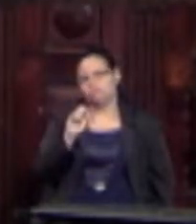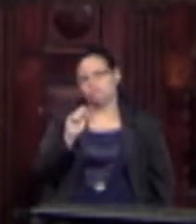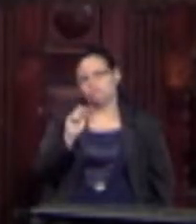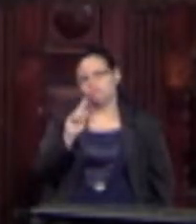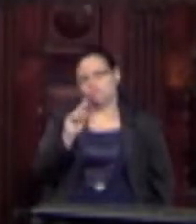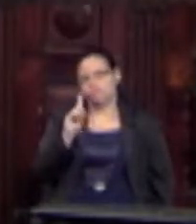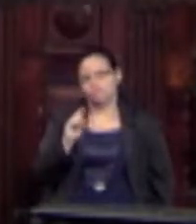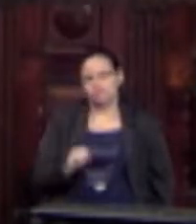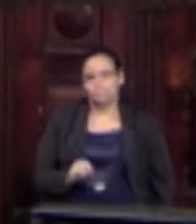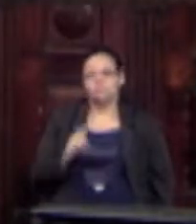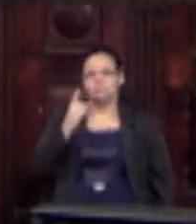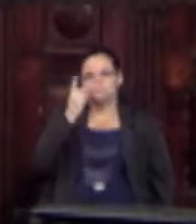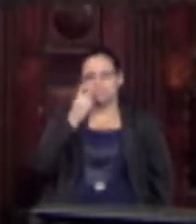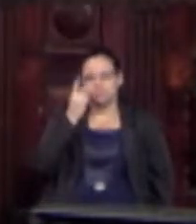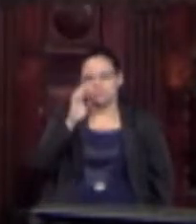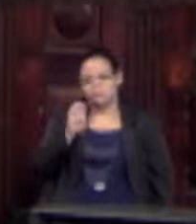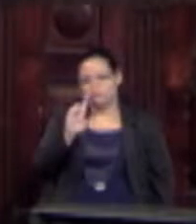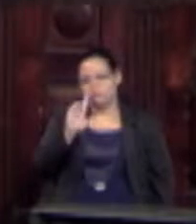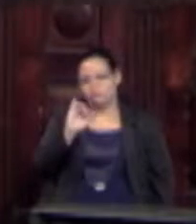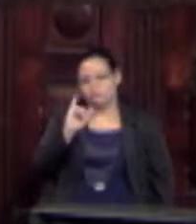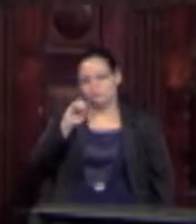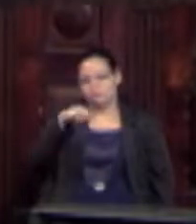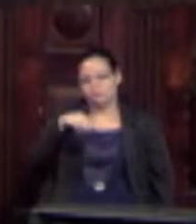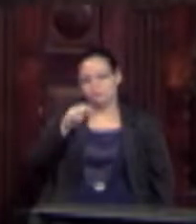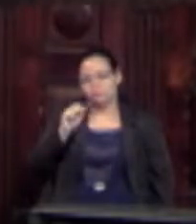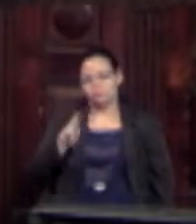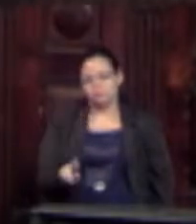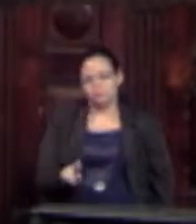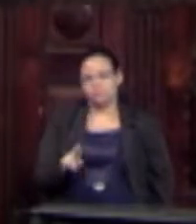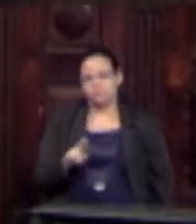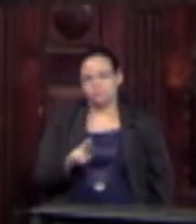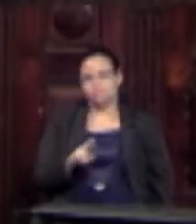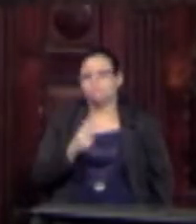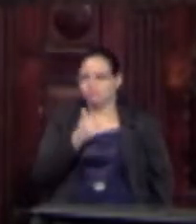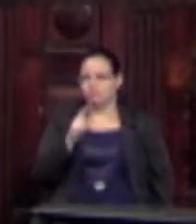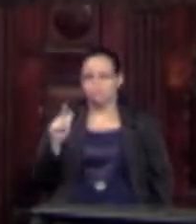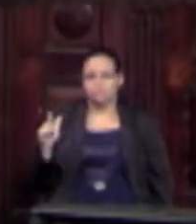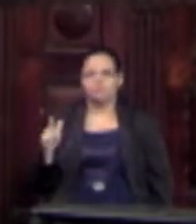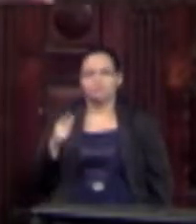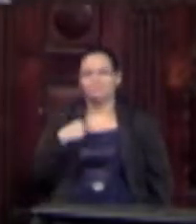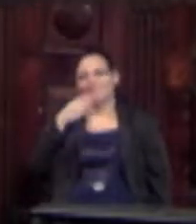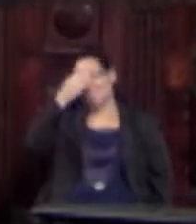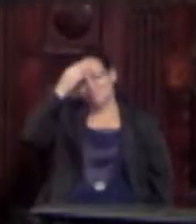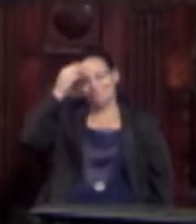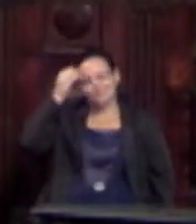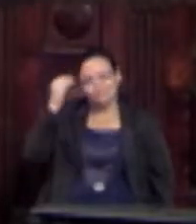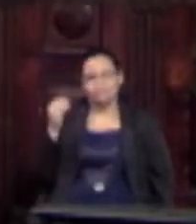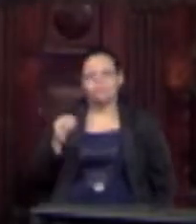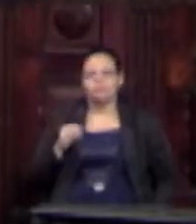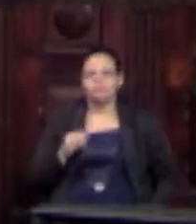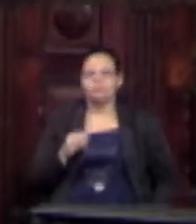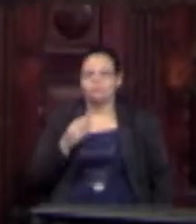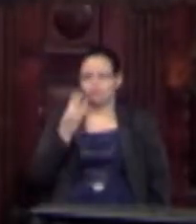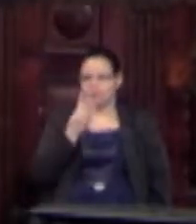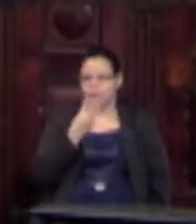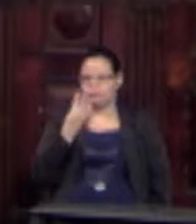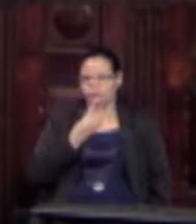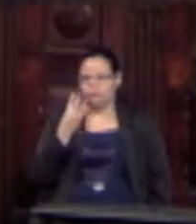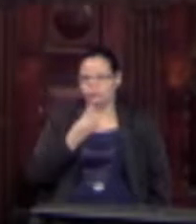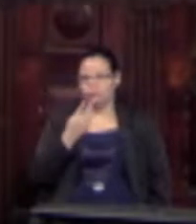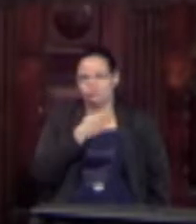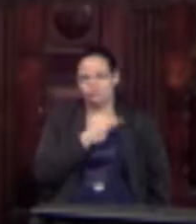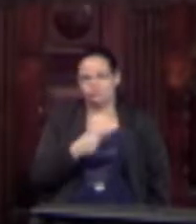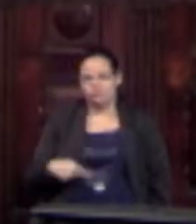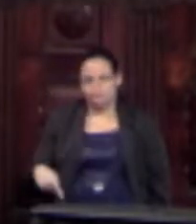deputado Eliomar Coelho, entre outros que eu possa ter me esquecido. 4 presidentes